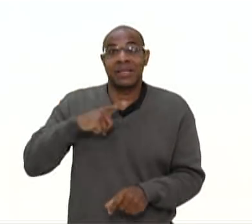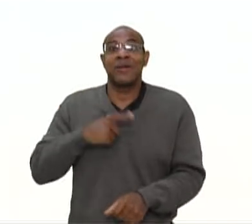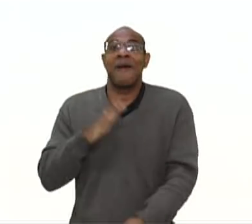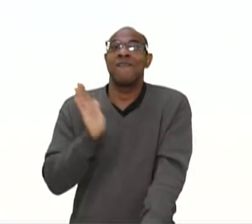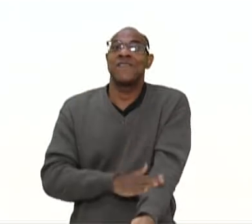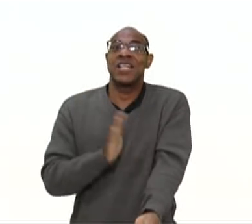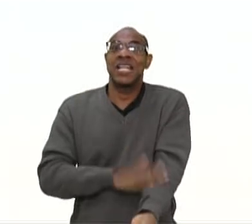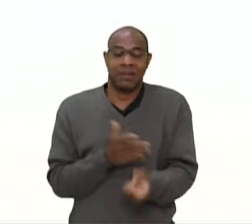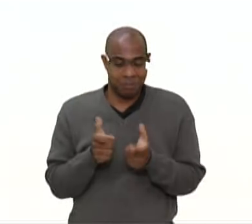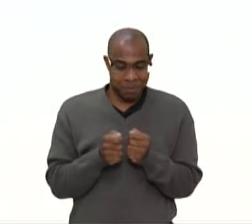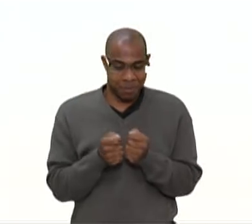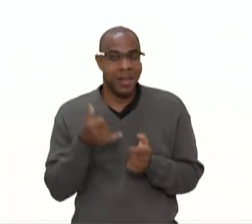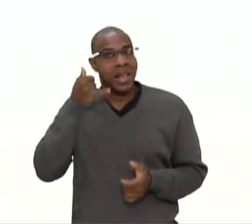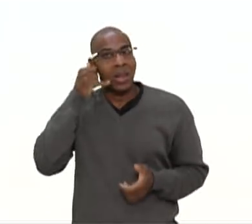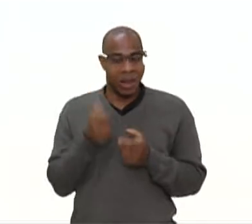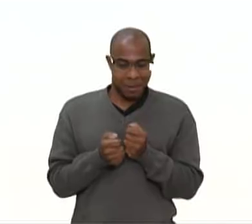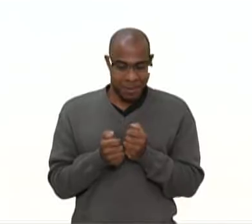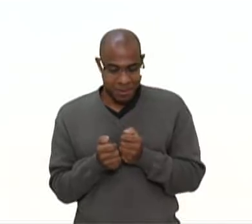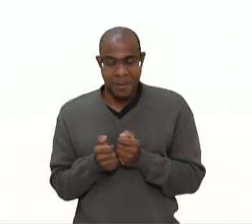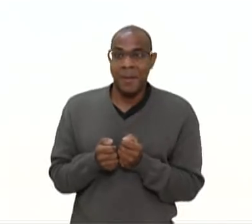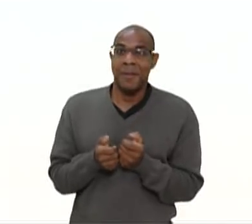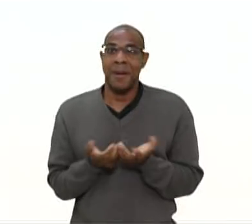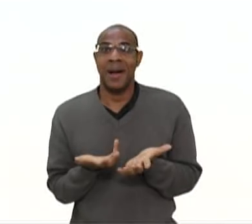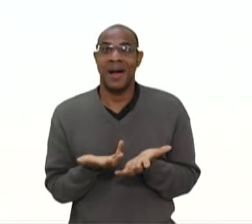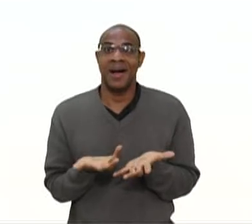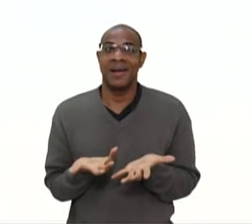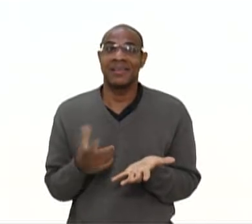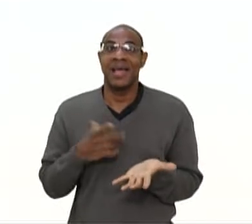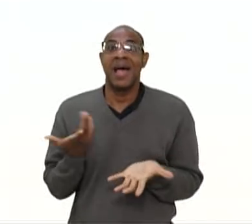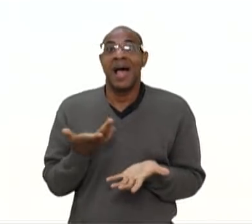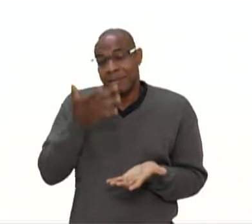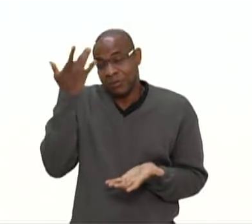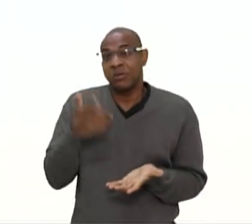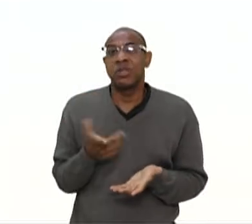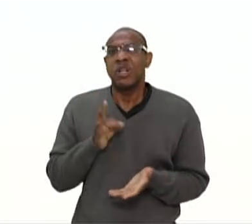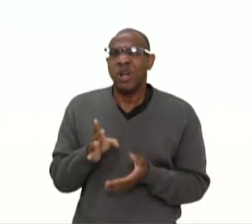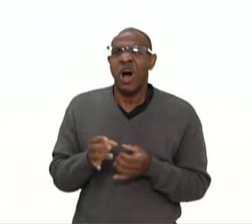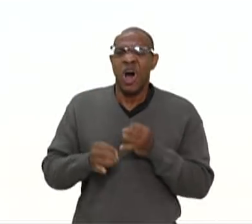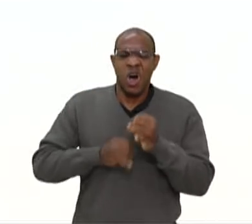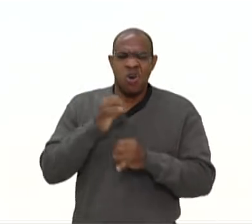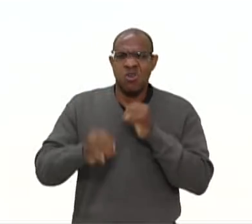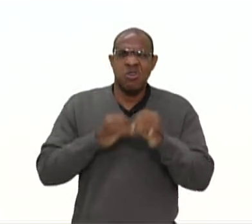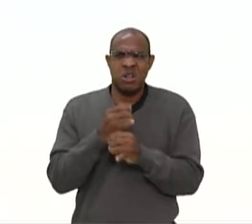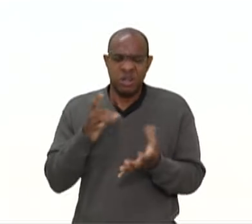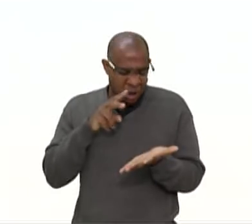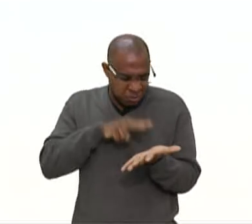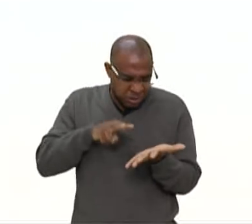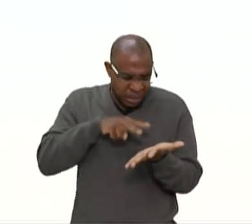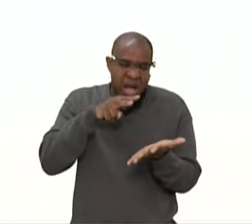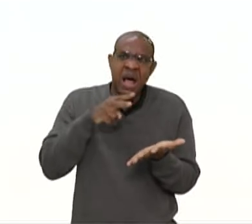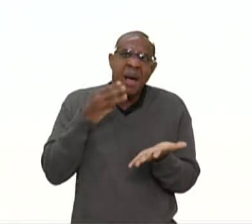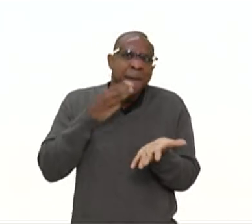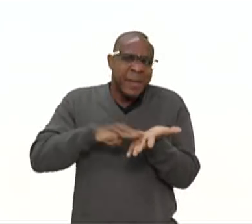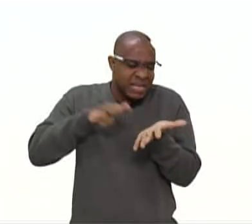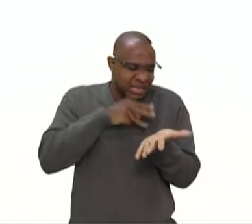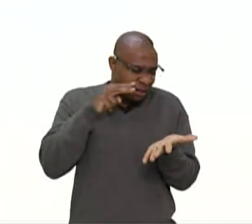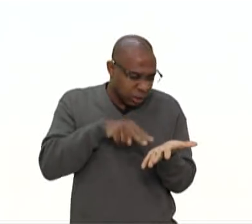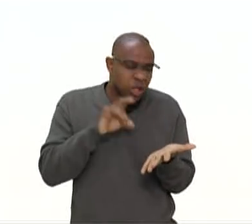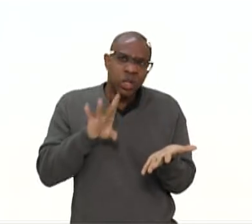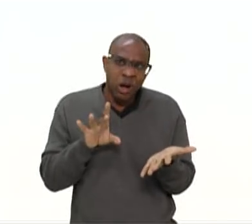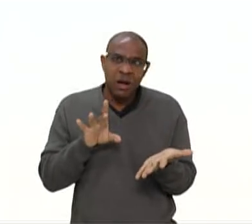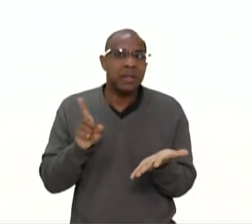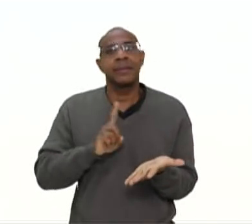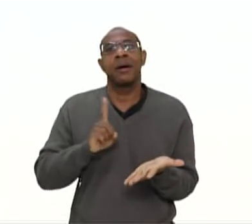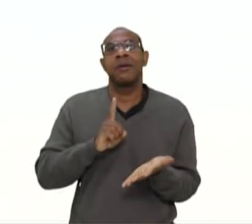Continuação. Os usuários não usam o celular ou a internet apenas para olhar uma mensagem ou outra, e sim